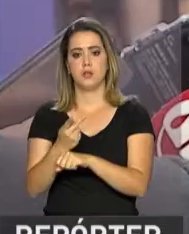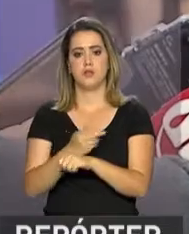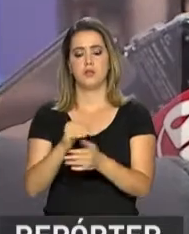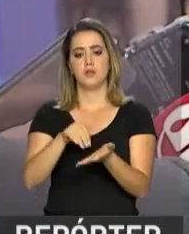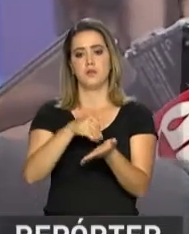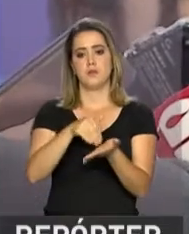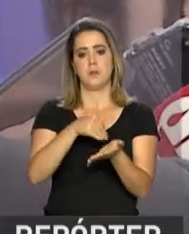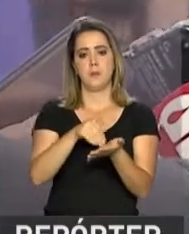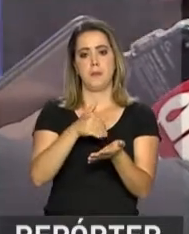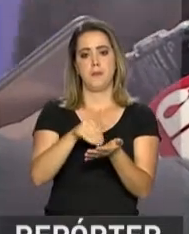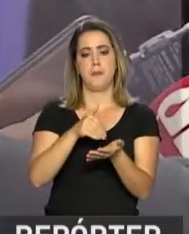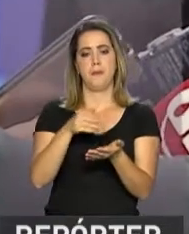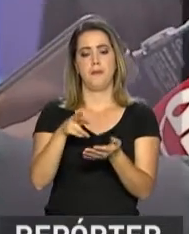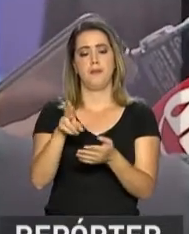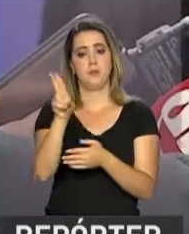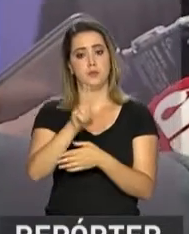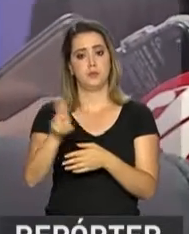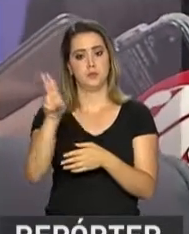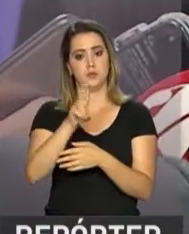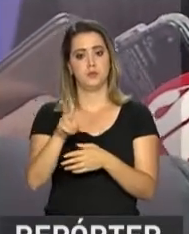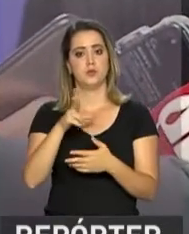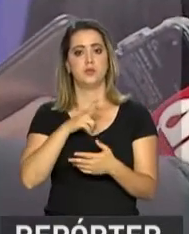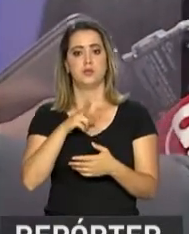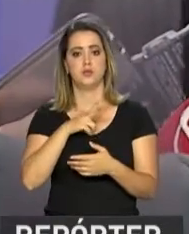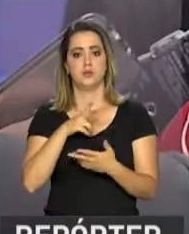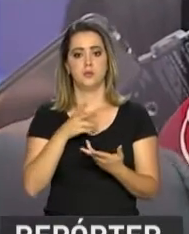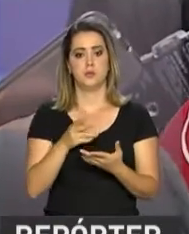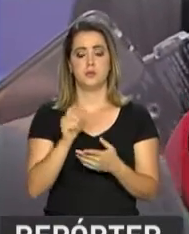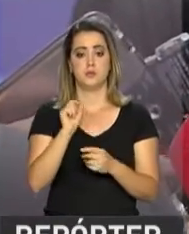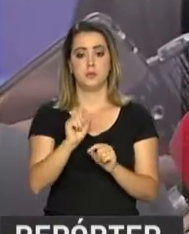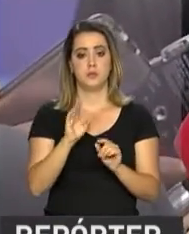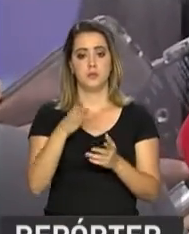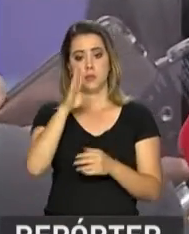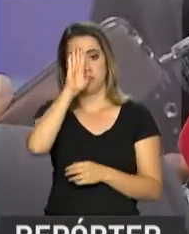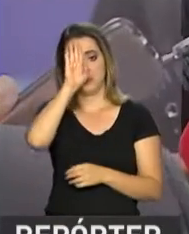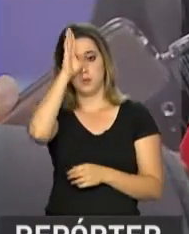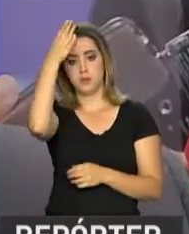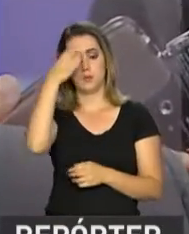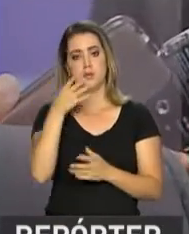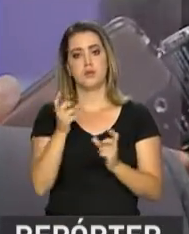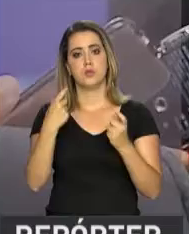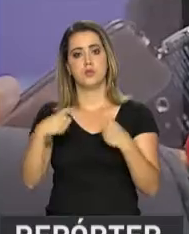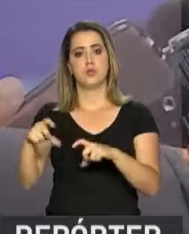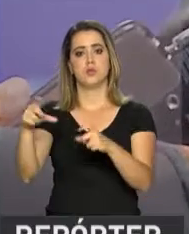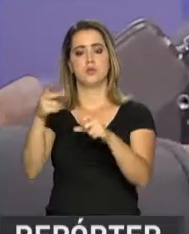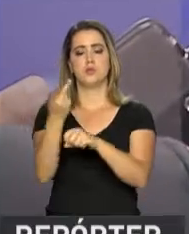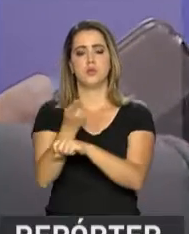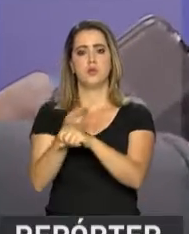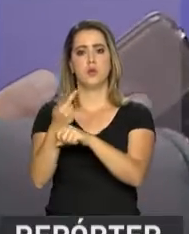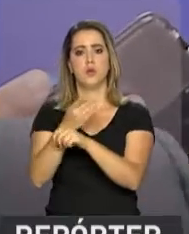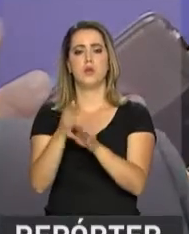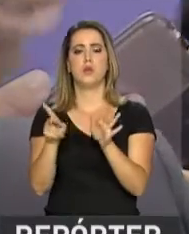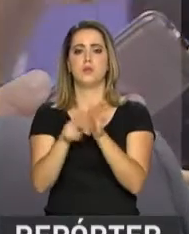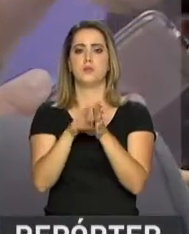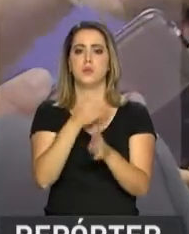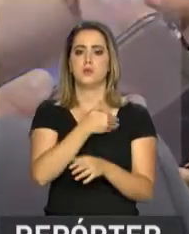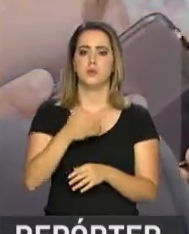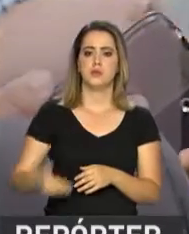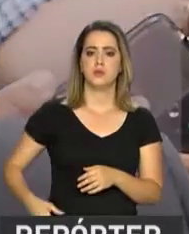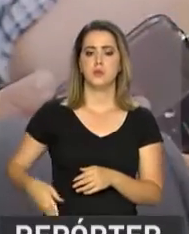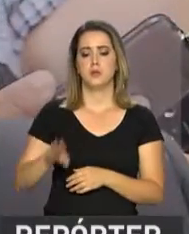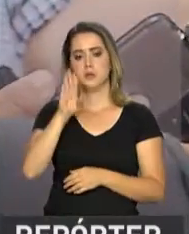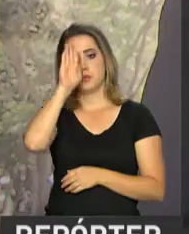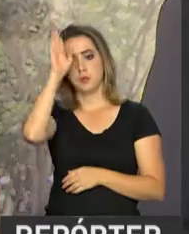nas universidades e instituições privadas de ensino priorizando as instituições públicas principalmente as